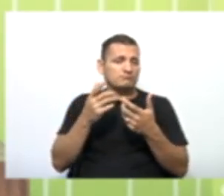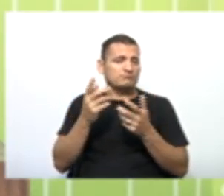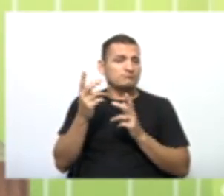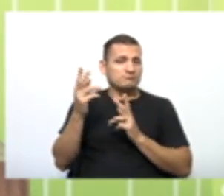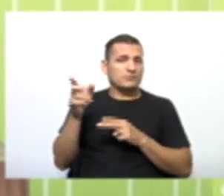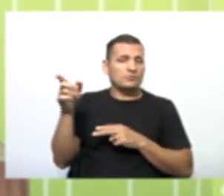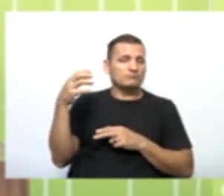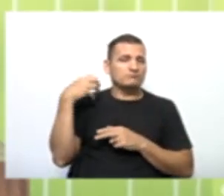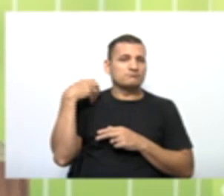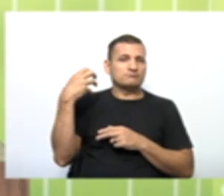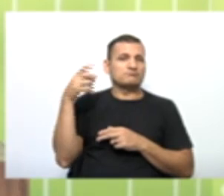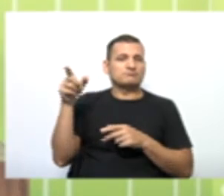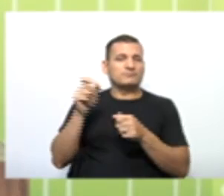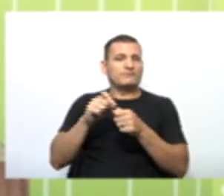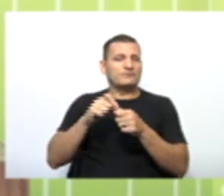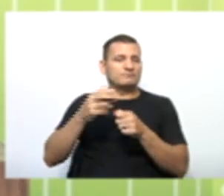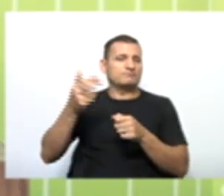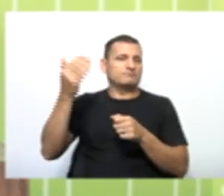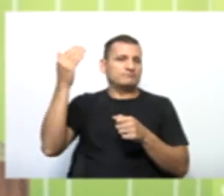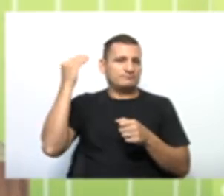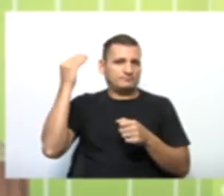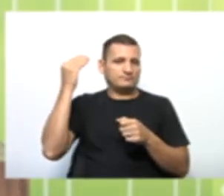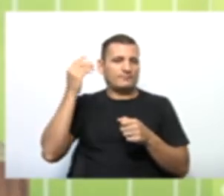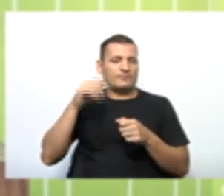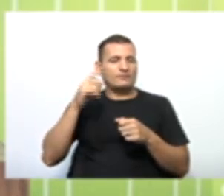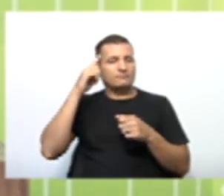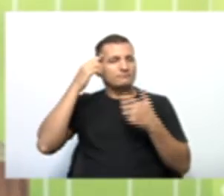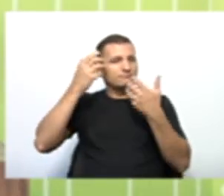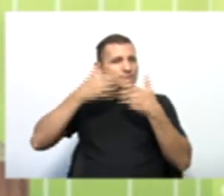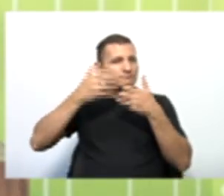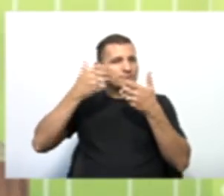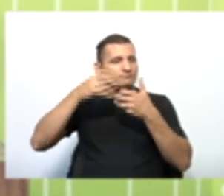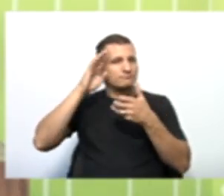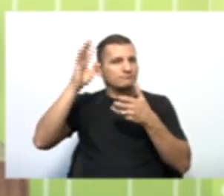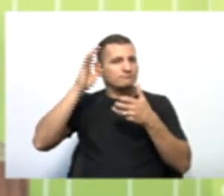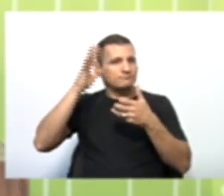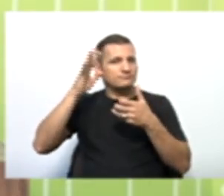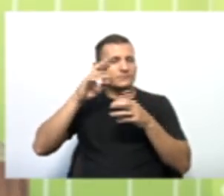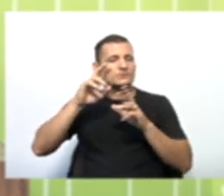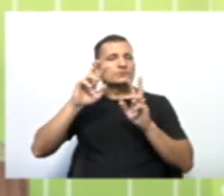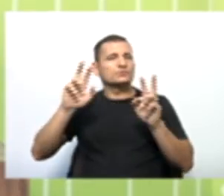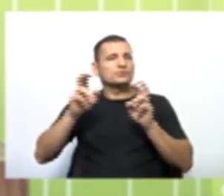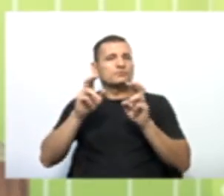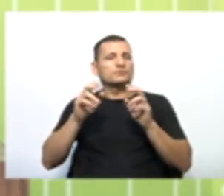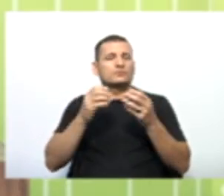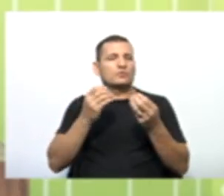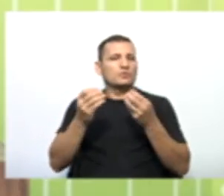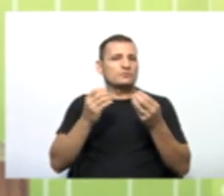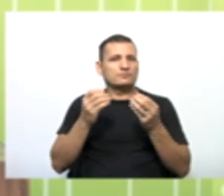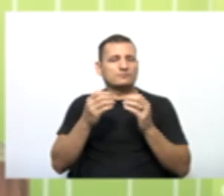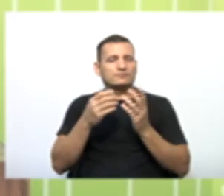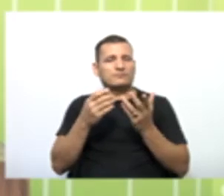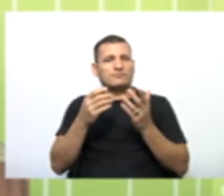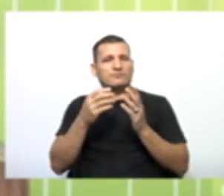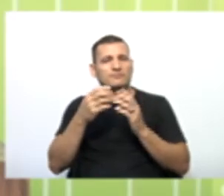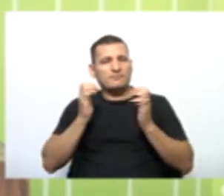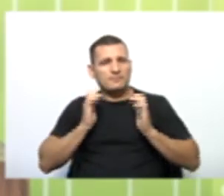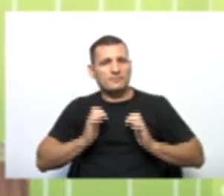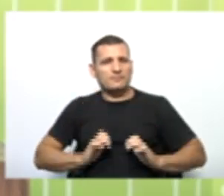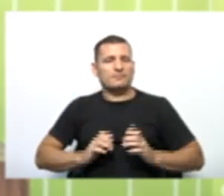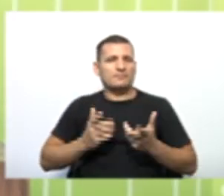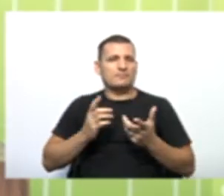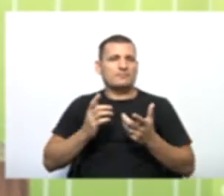Sócrates fez lá na antiguidade, que é refletir sobre o fundamento dessas ações morais, dessas normas. Então,